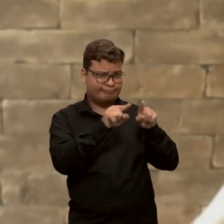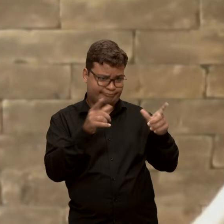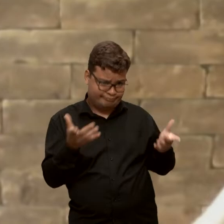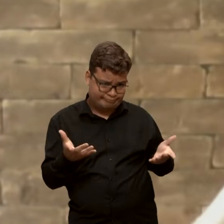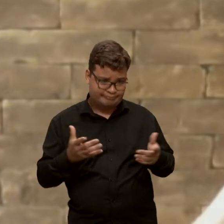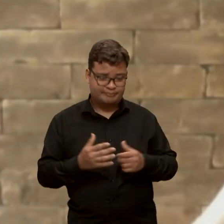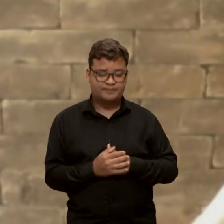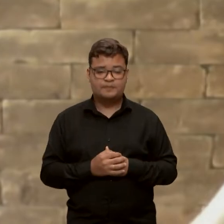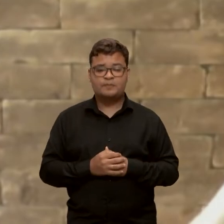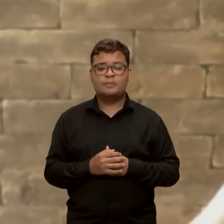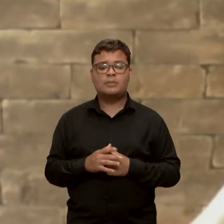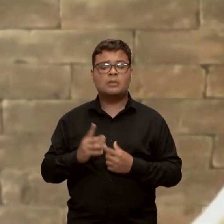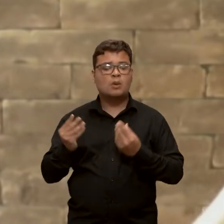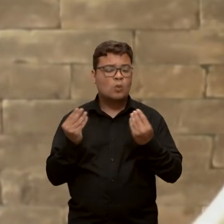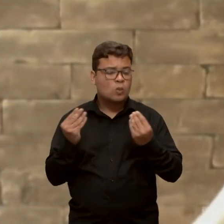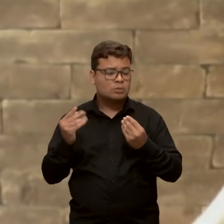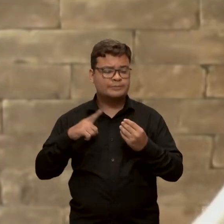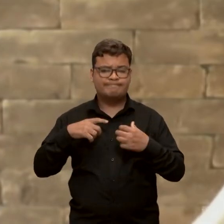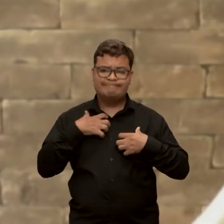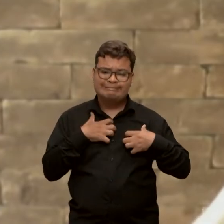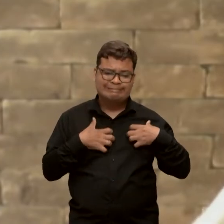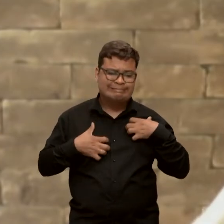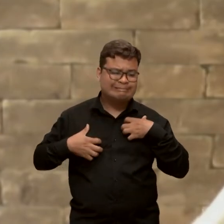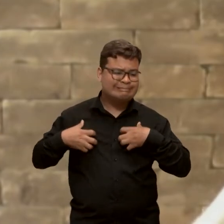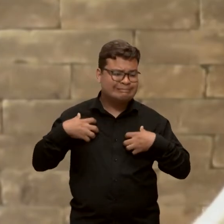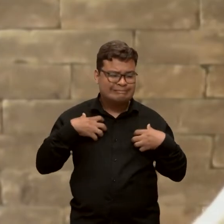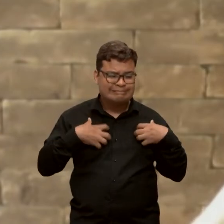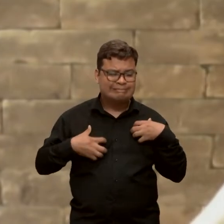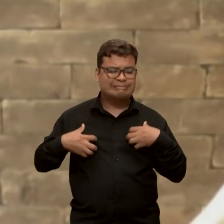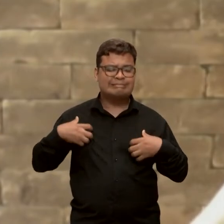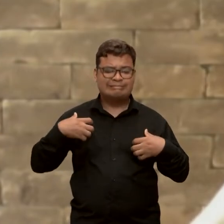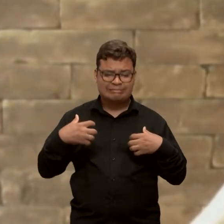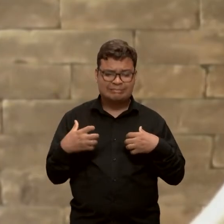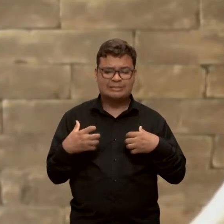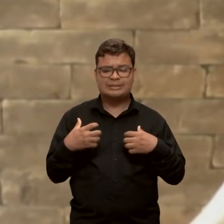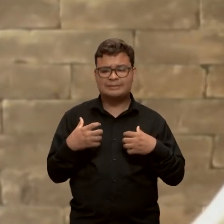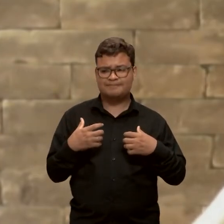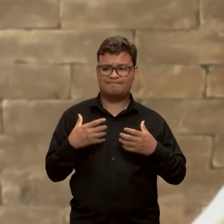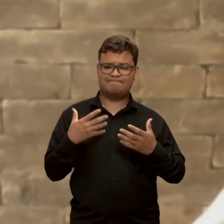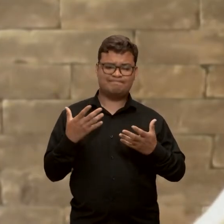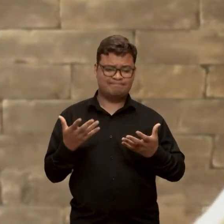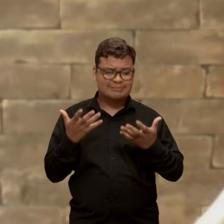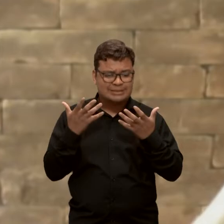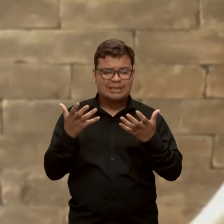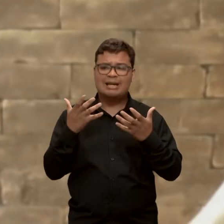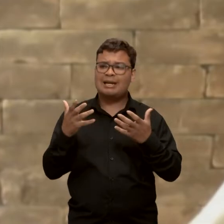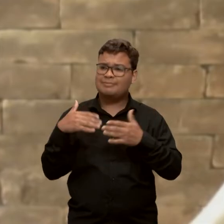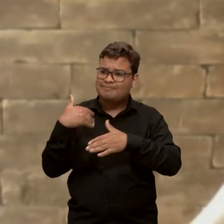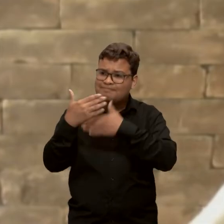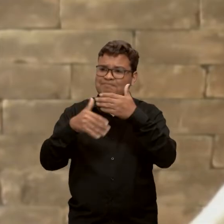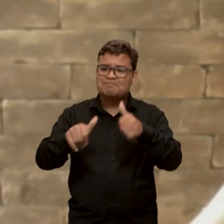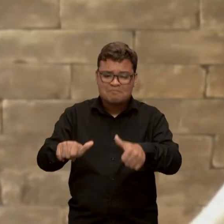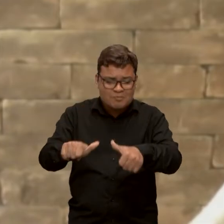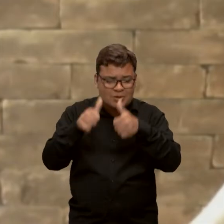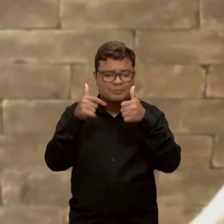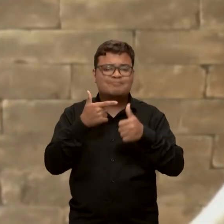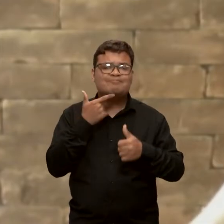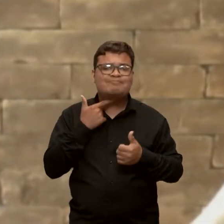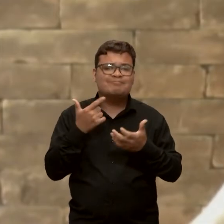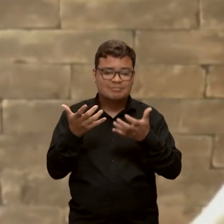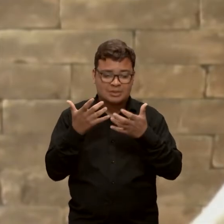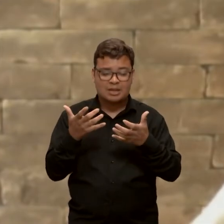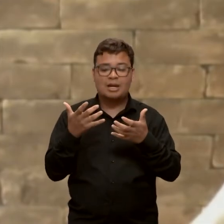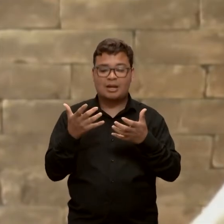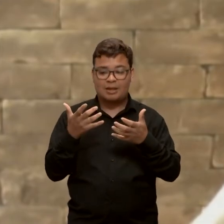que isso gerou o sentimento de angústia, como que isso gerou o sentimento de que viessem dias melhores. E aí tudo isso eu coloquei na